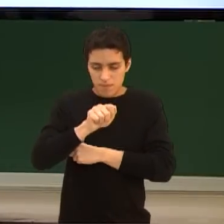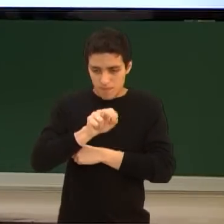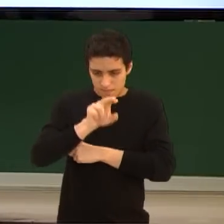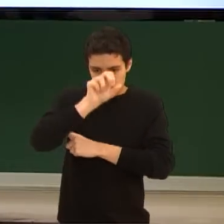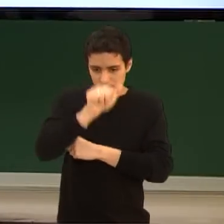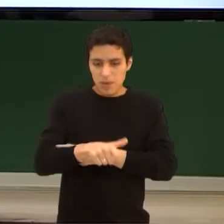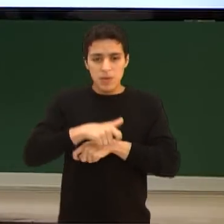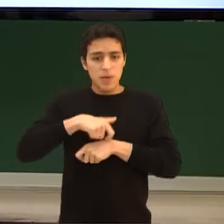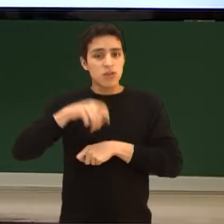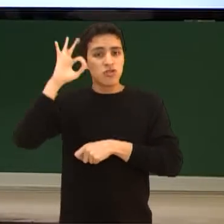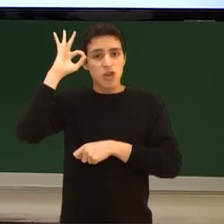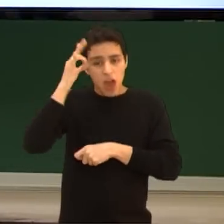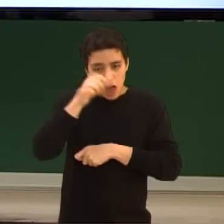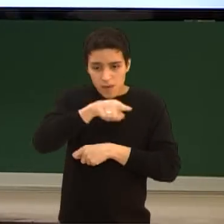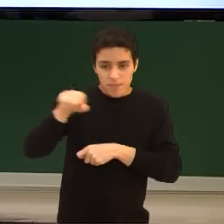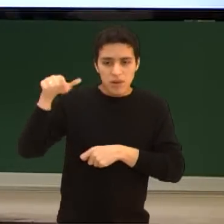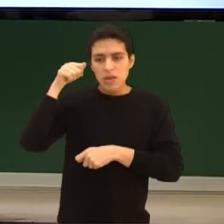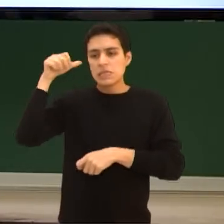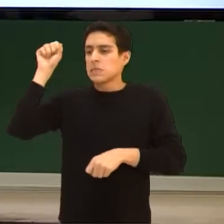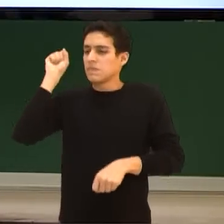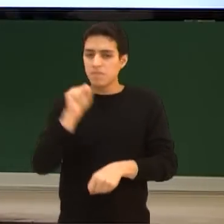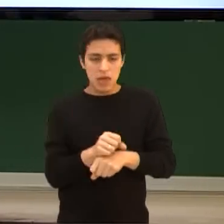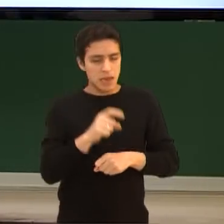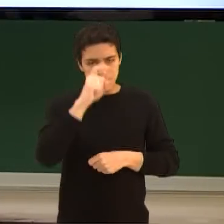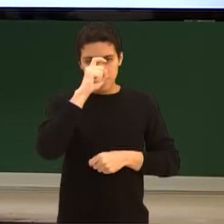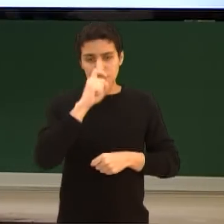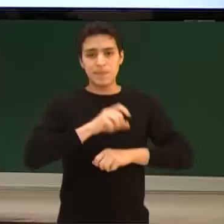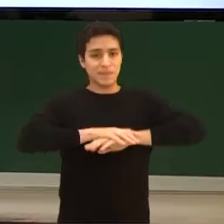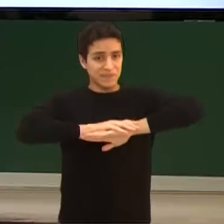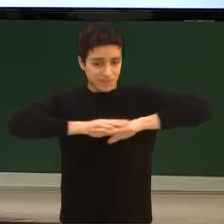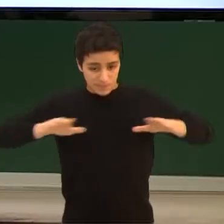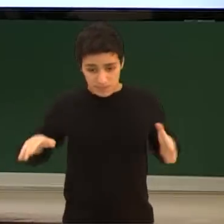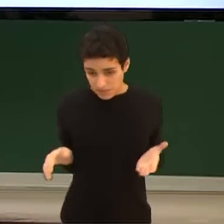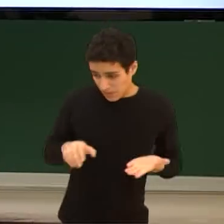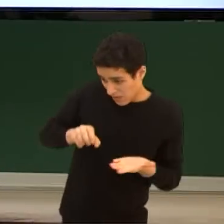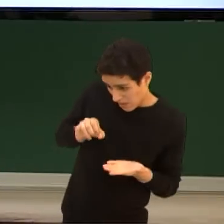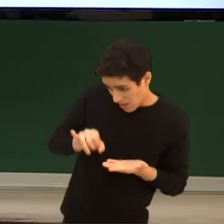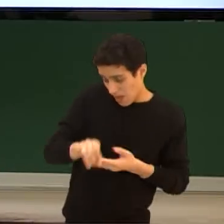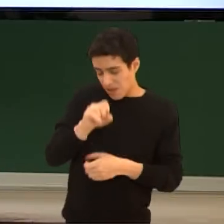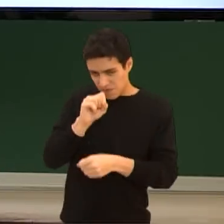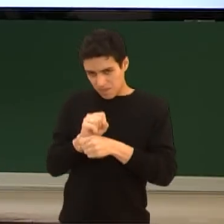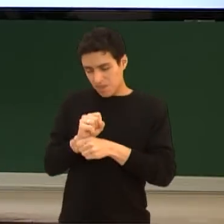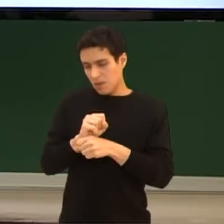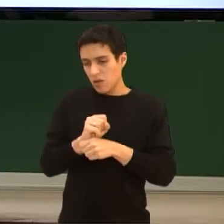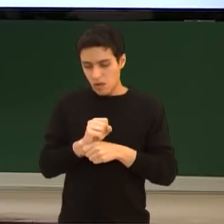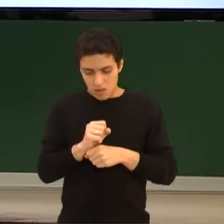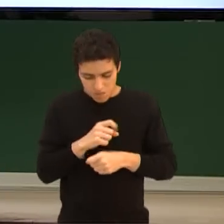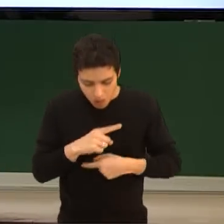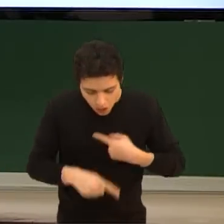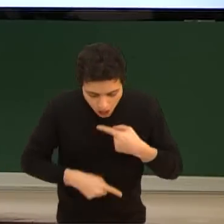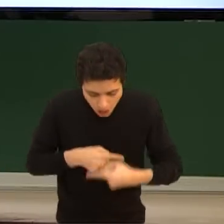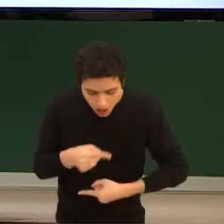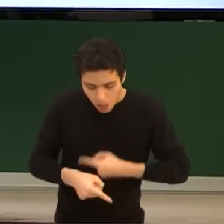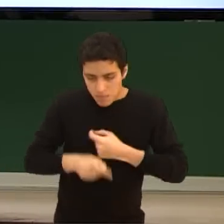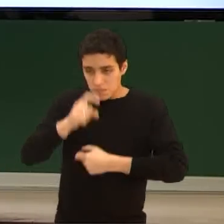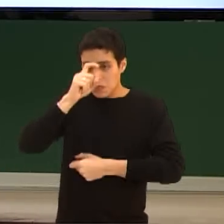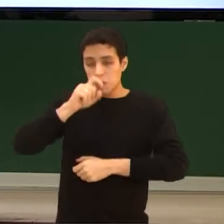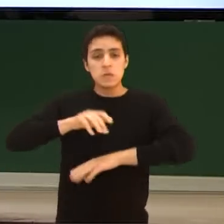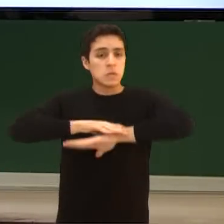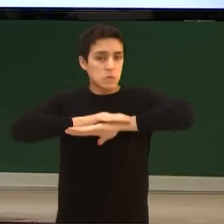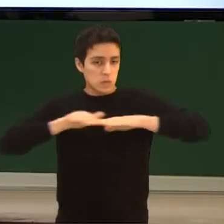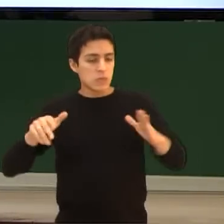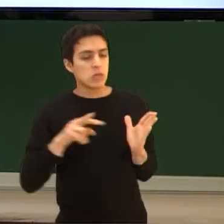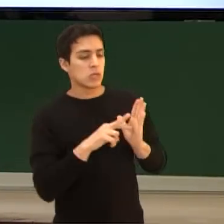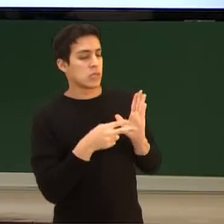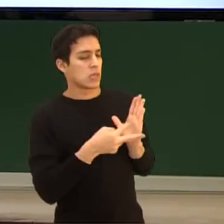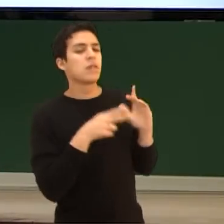momento da vida da mulher em que ela para de menstruar. Então, se ela parou, né, o ciclo menstrual dela acabou,